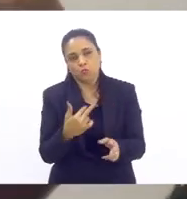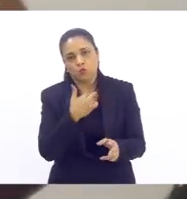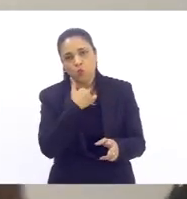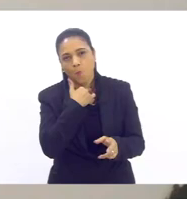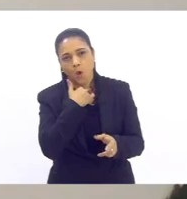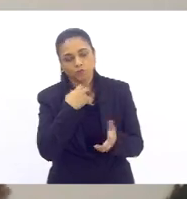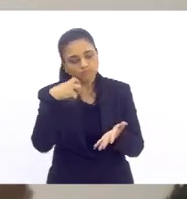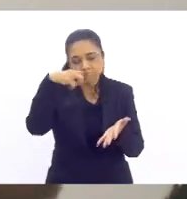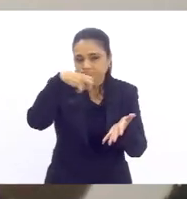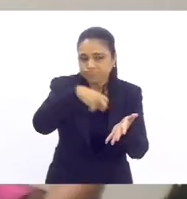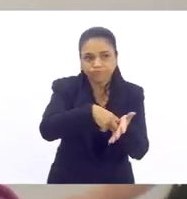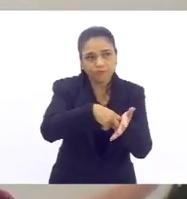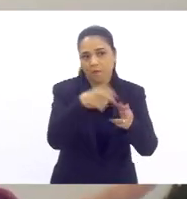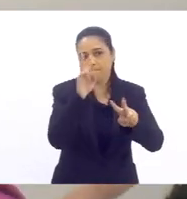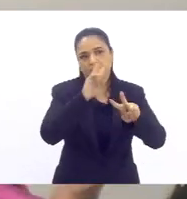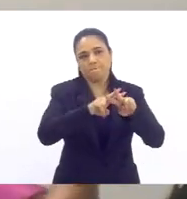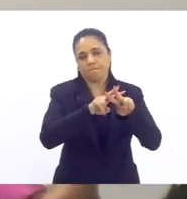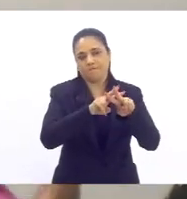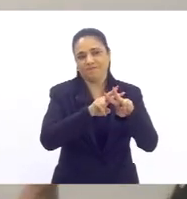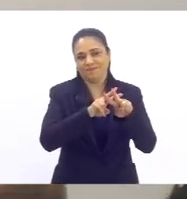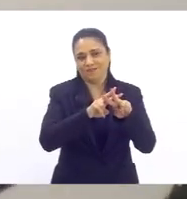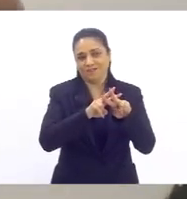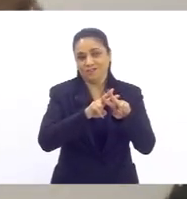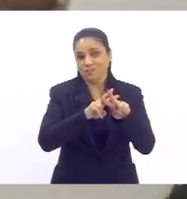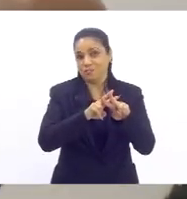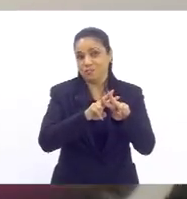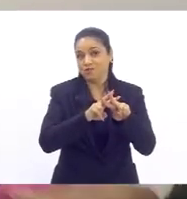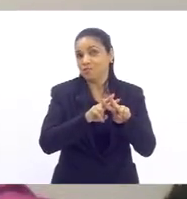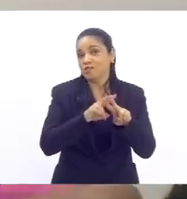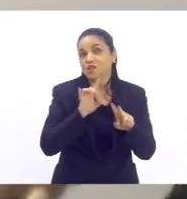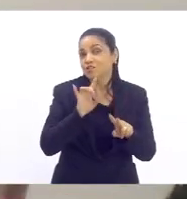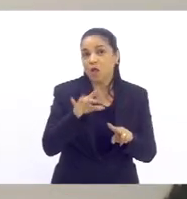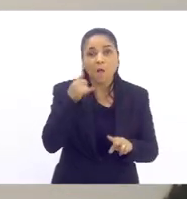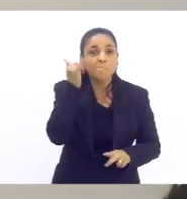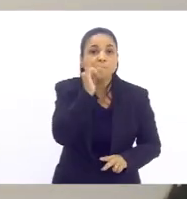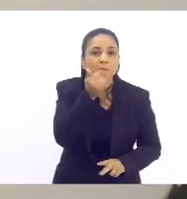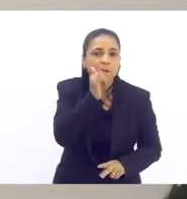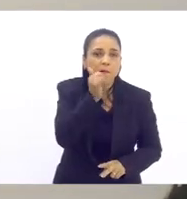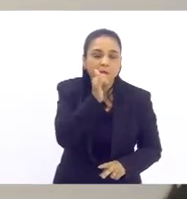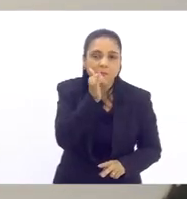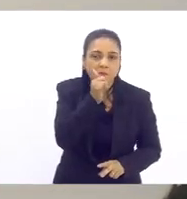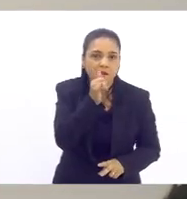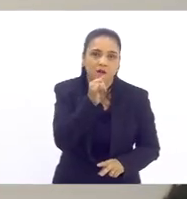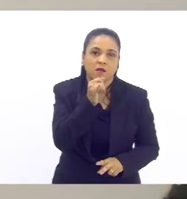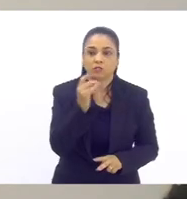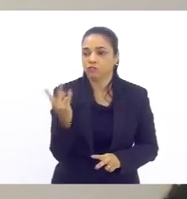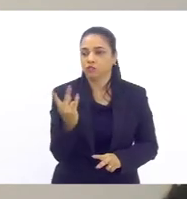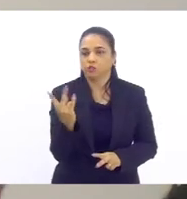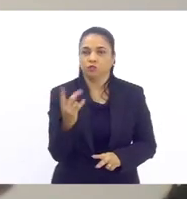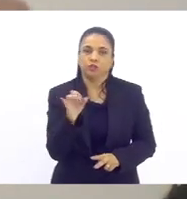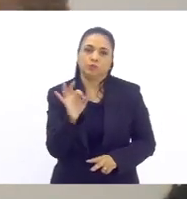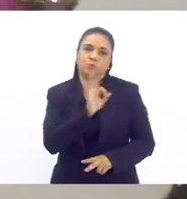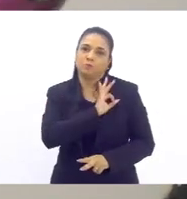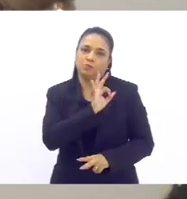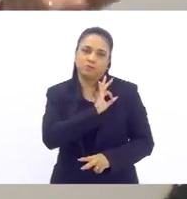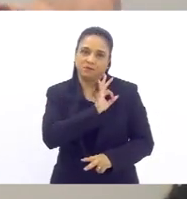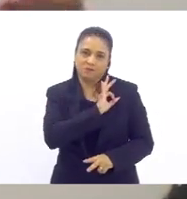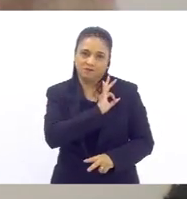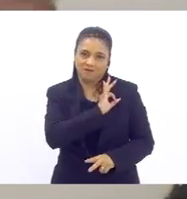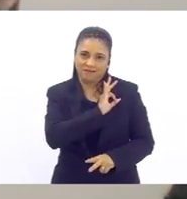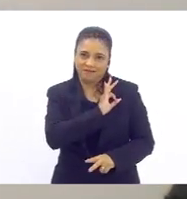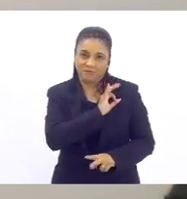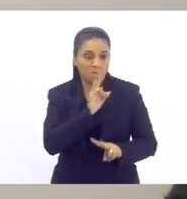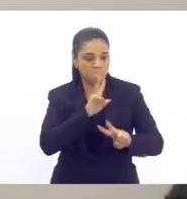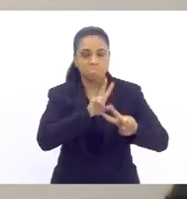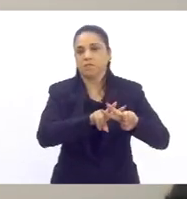firmada unicamente na palavra na palavra de dois policiais que foram aqueles que